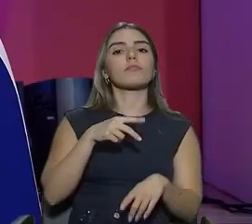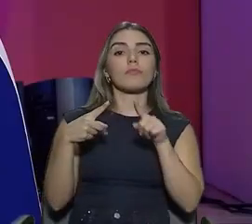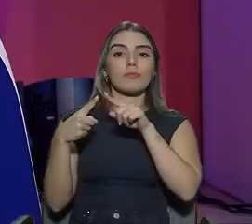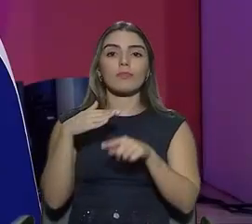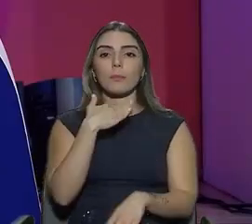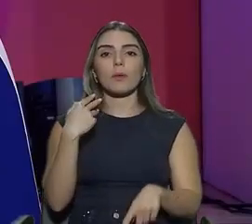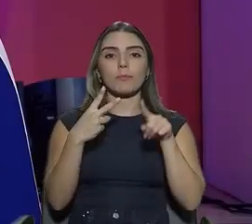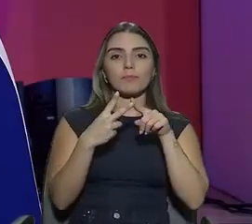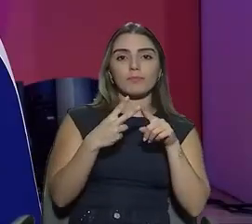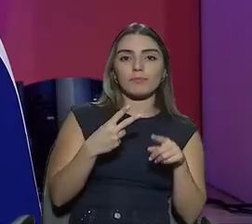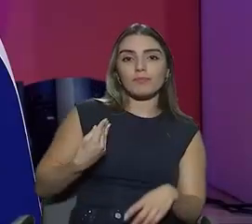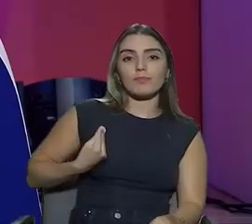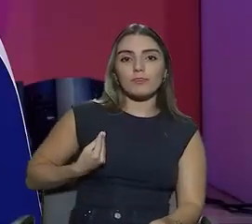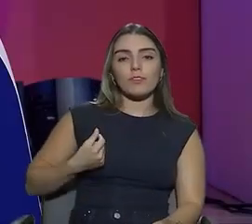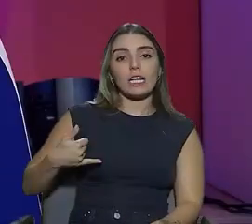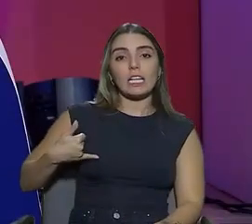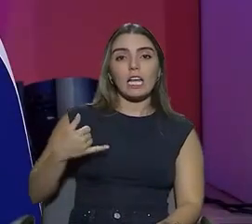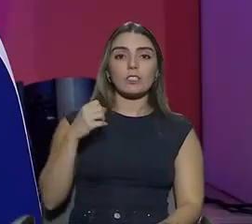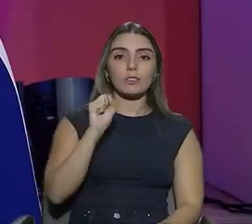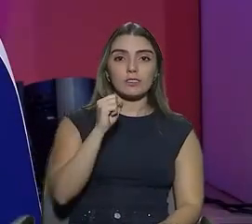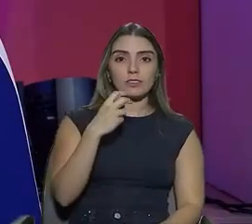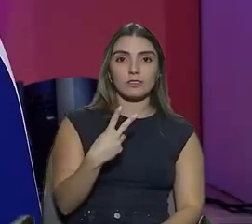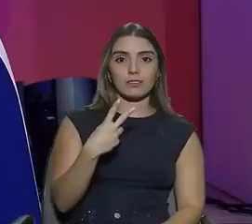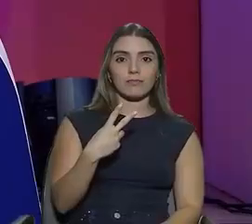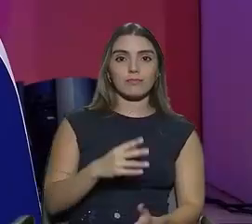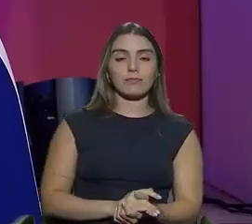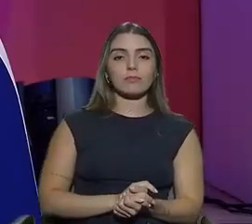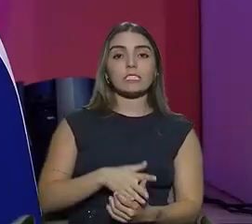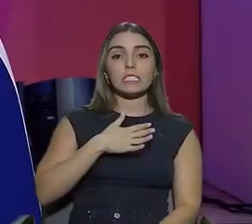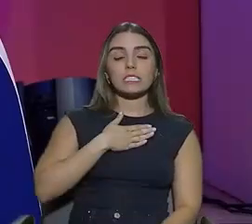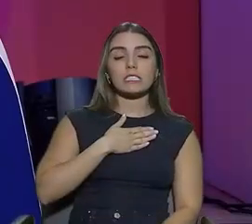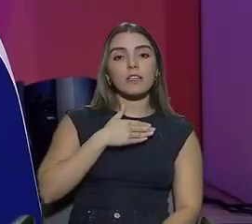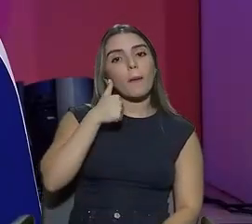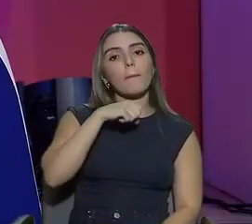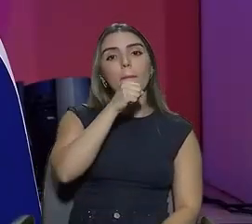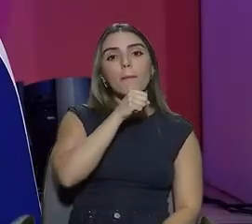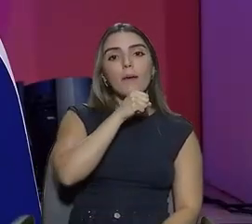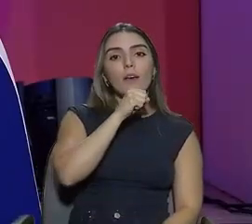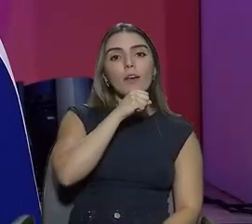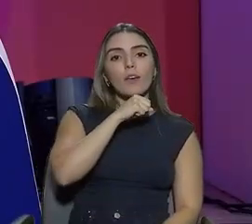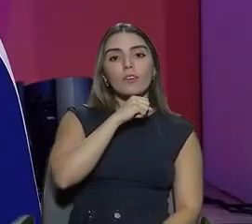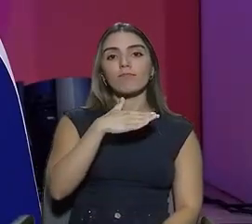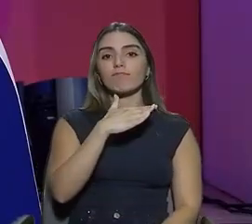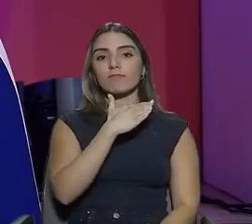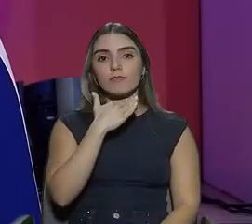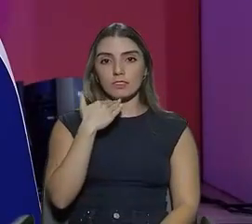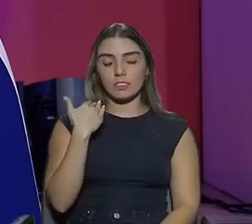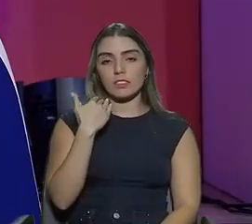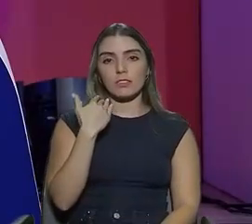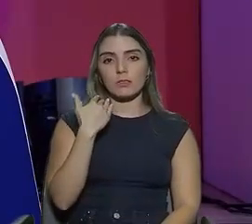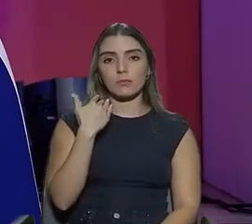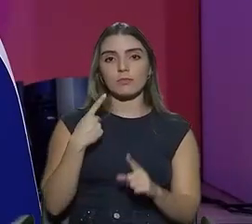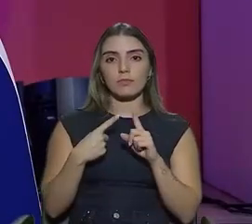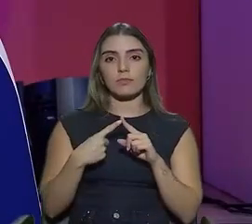anos. E minha avó, quando ela se encantou, eu fiquei muito triste, eu ia participar da